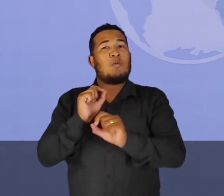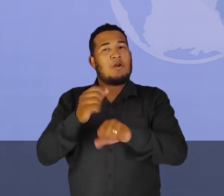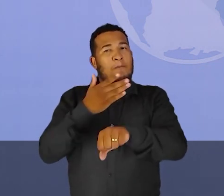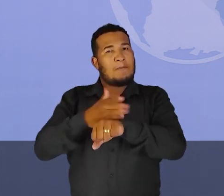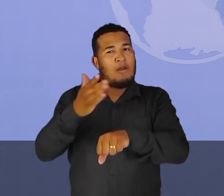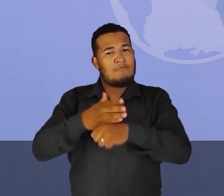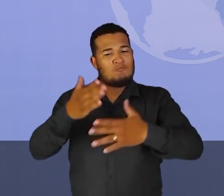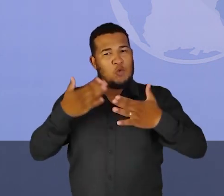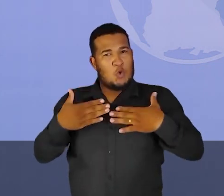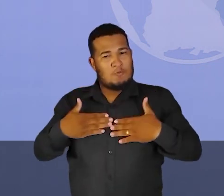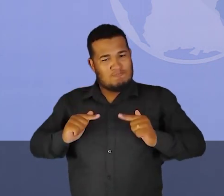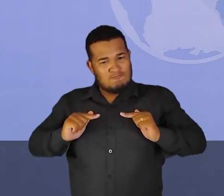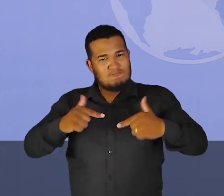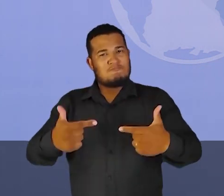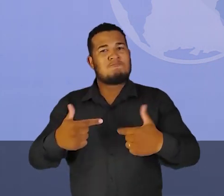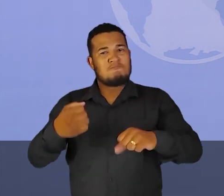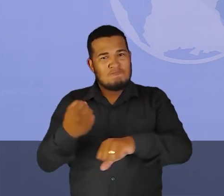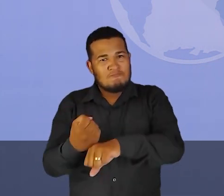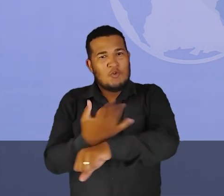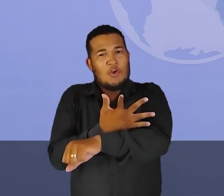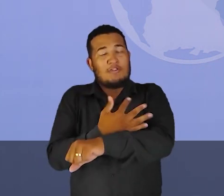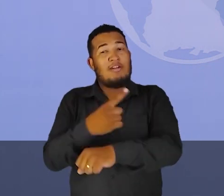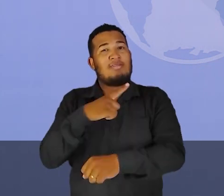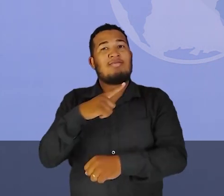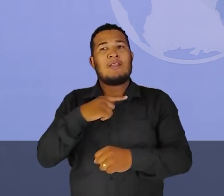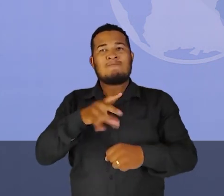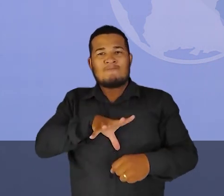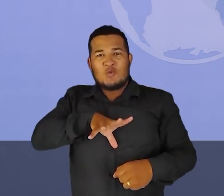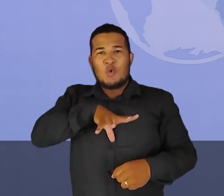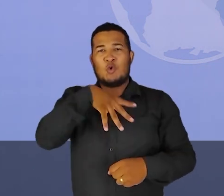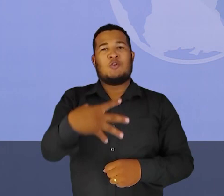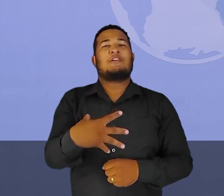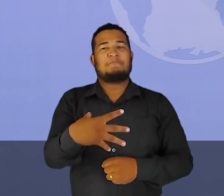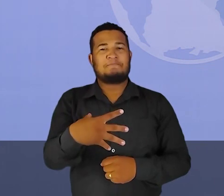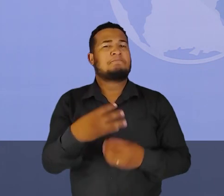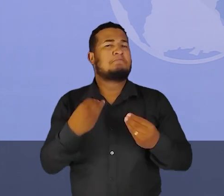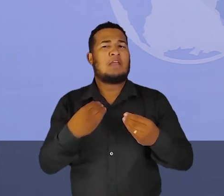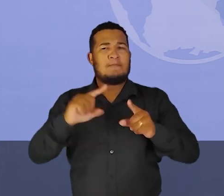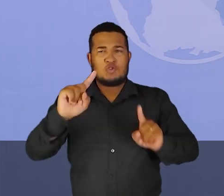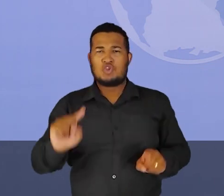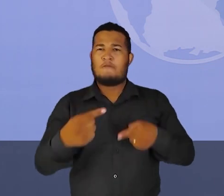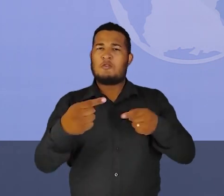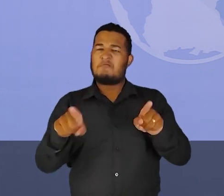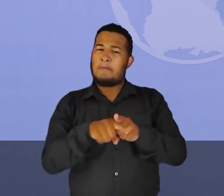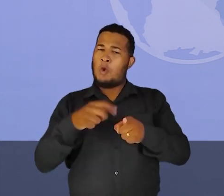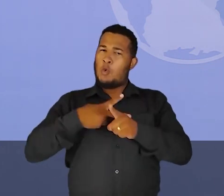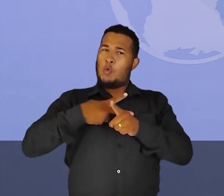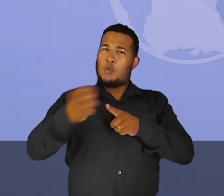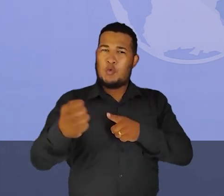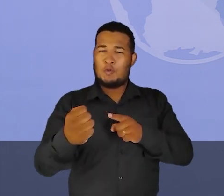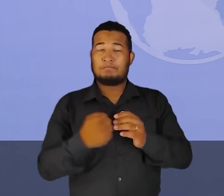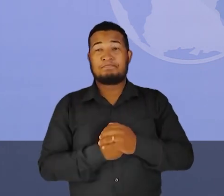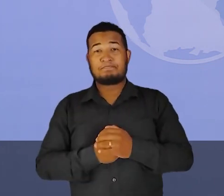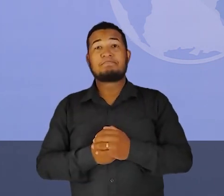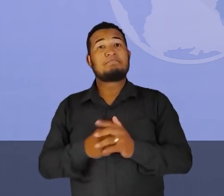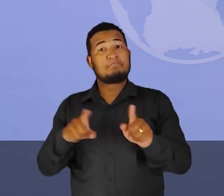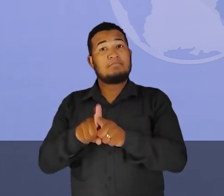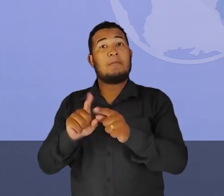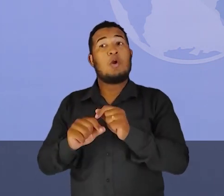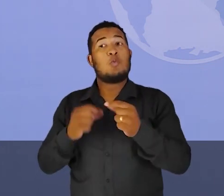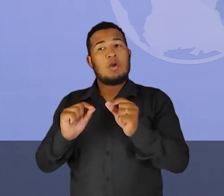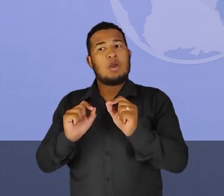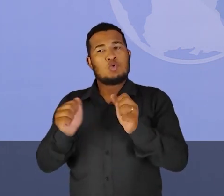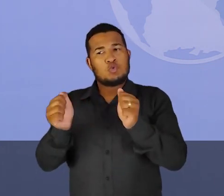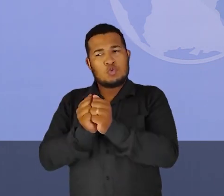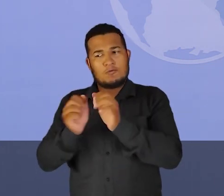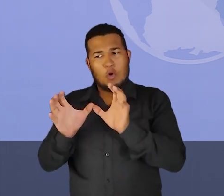práticas corporais, você também adquire essa coragem para enfrentar os desafios e para vencer. E, por último, trabalho em equipe,